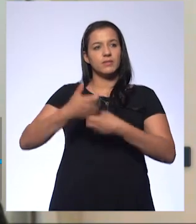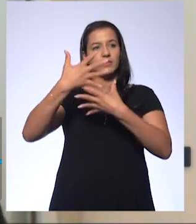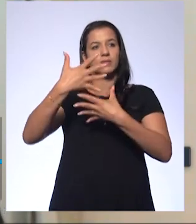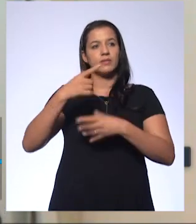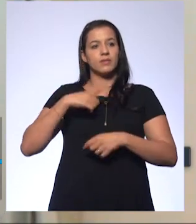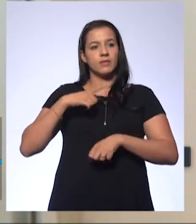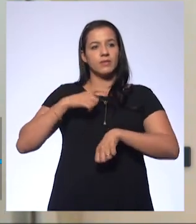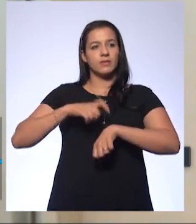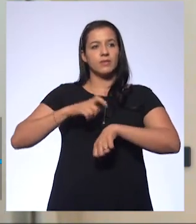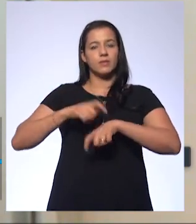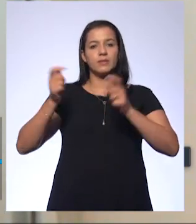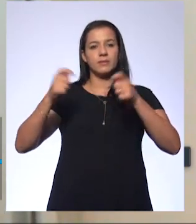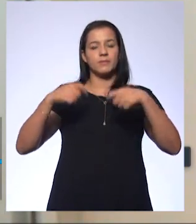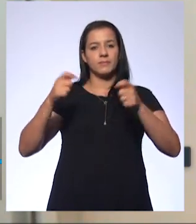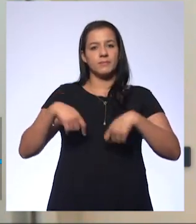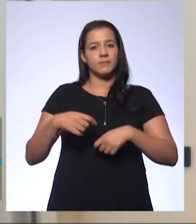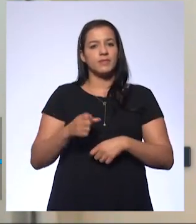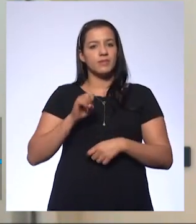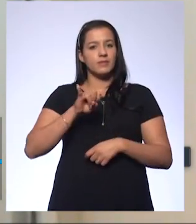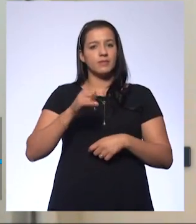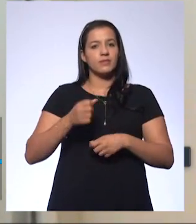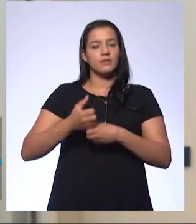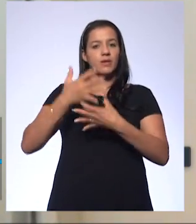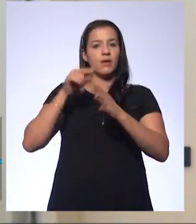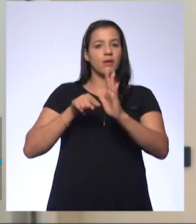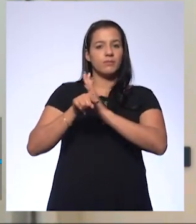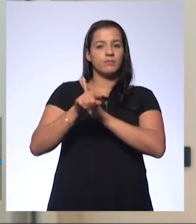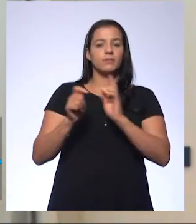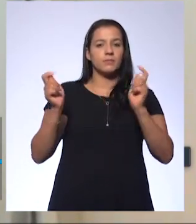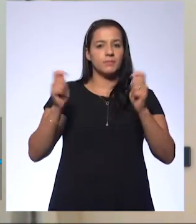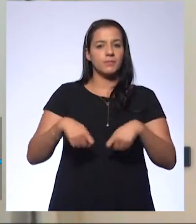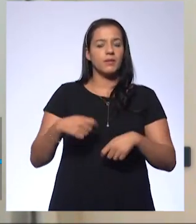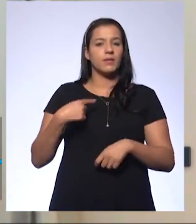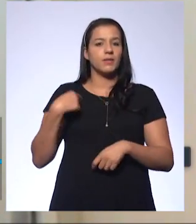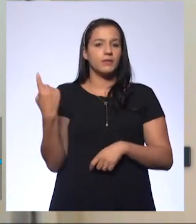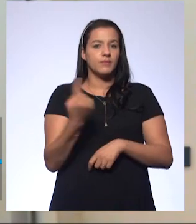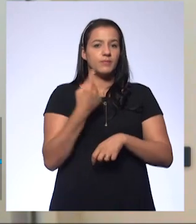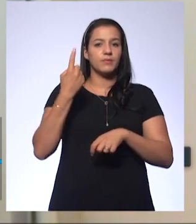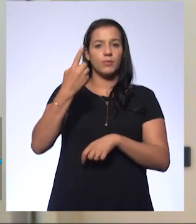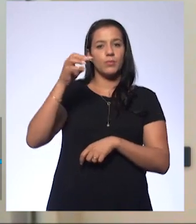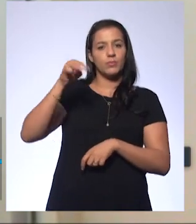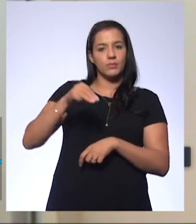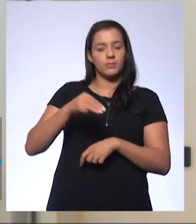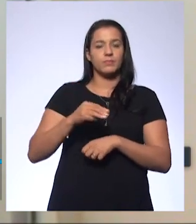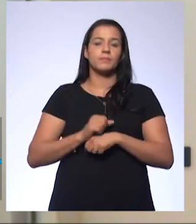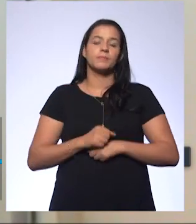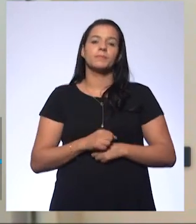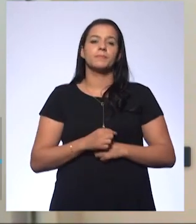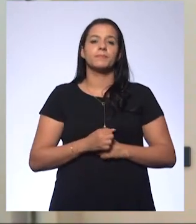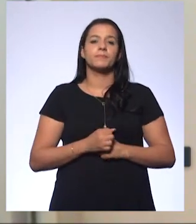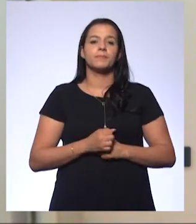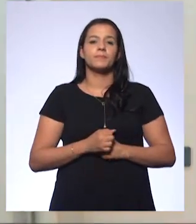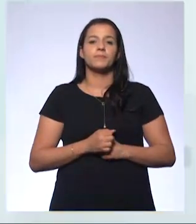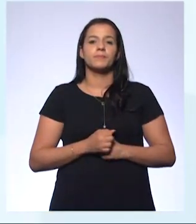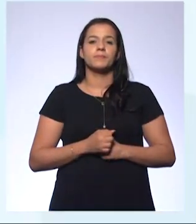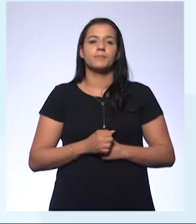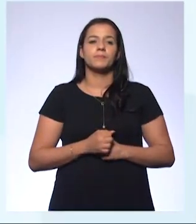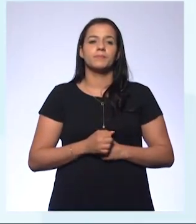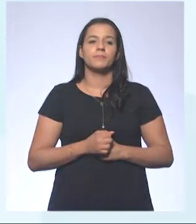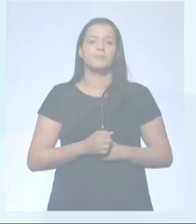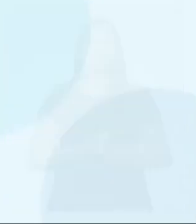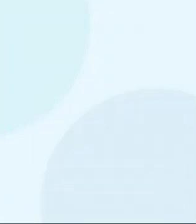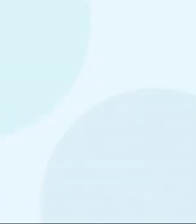vocês preenchem no final, né, da aula. Então, se tiverem alguma dúvida, algo que vocês queiram deixar como sugestão, fica para isso também.